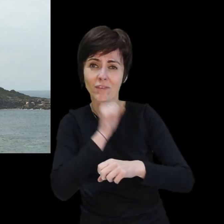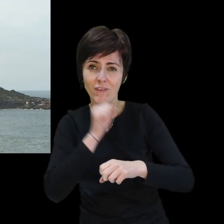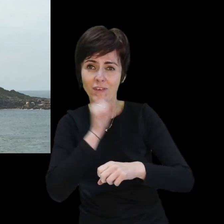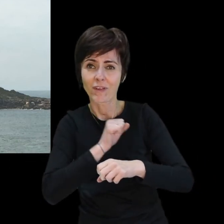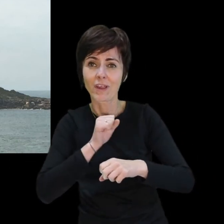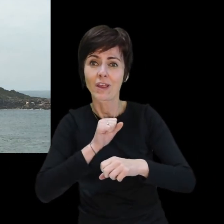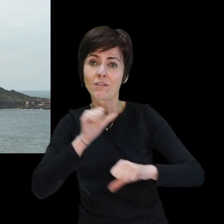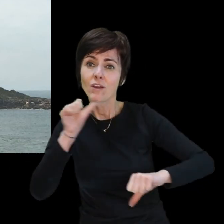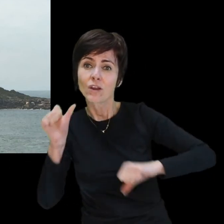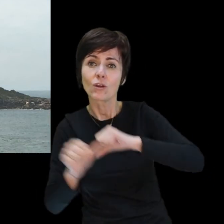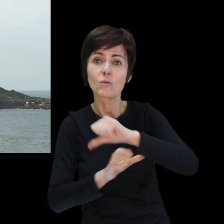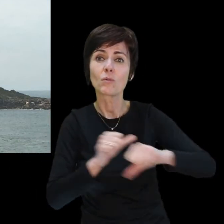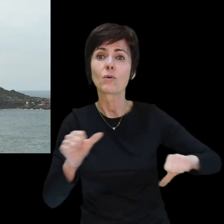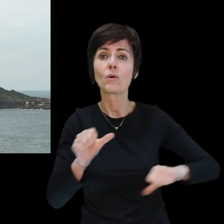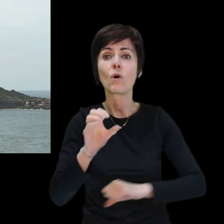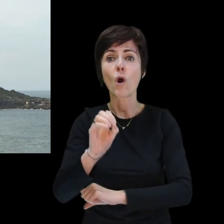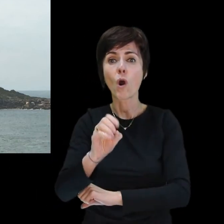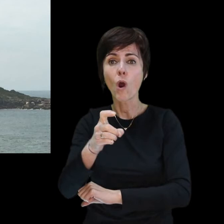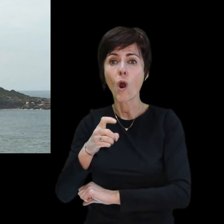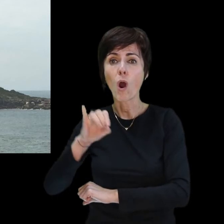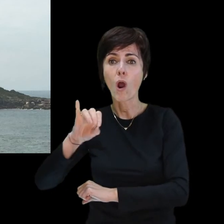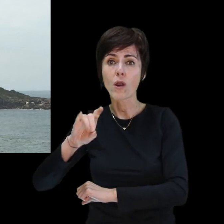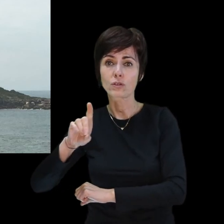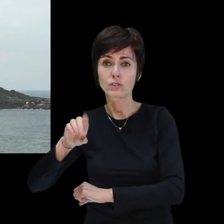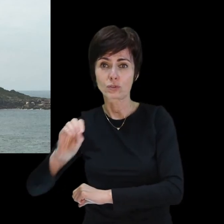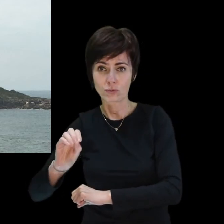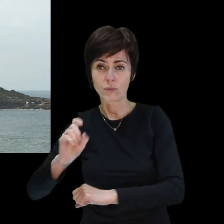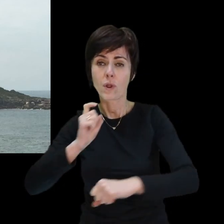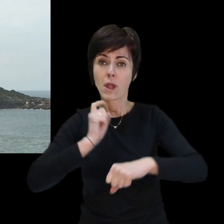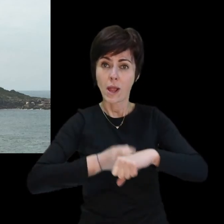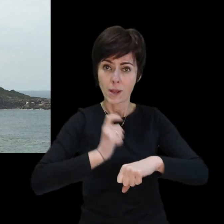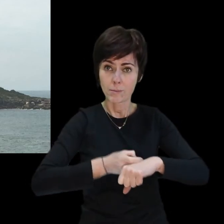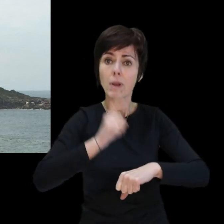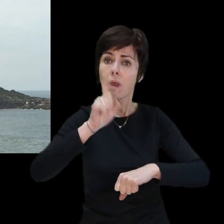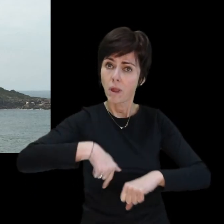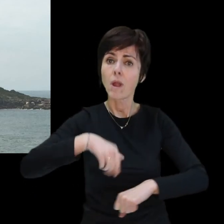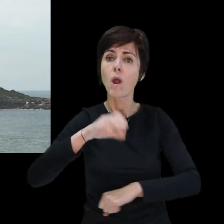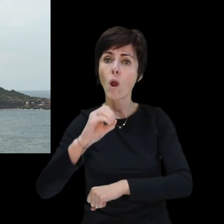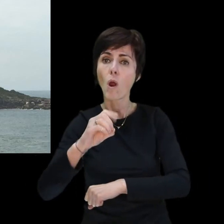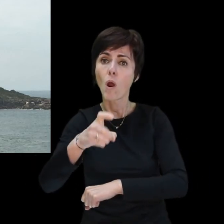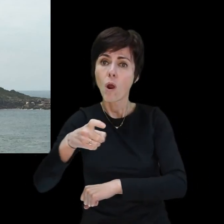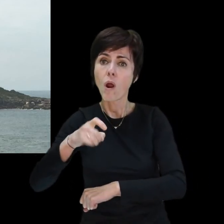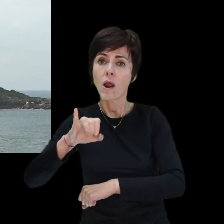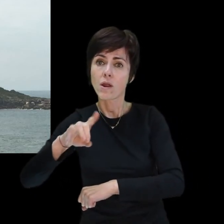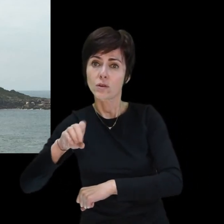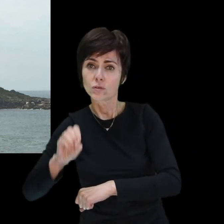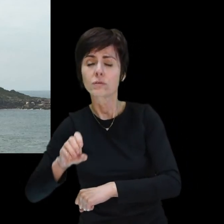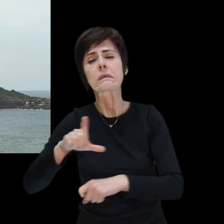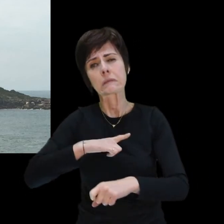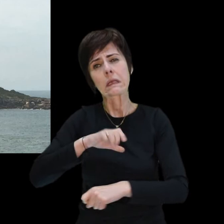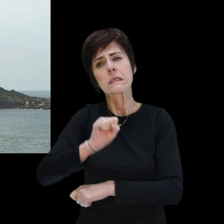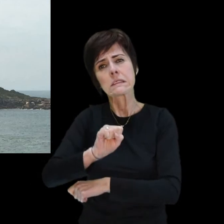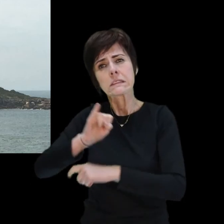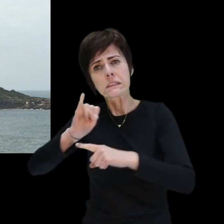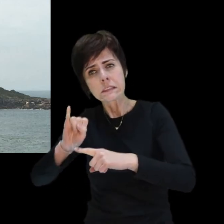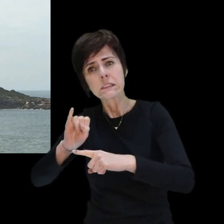dessa corrosão e vai formando óxidos. Então as rochas, né, o solo, ele é formado por óxidos principalmente,